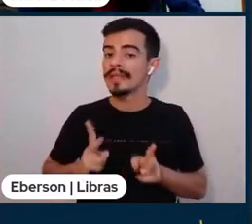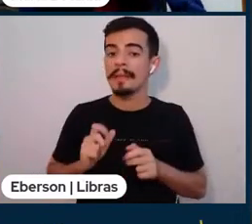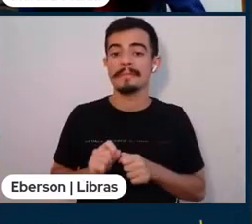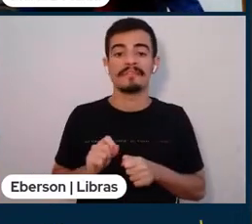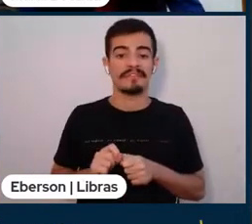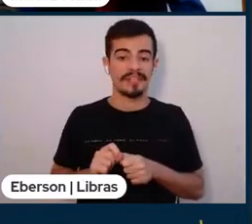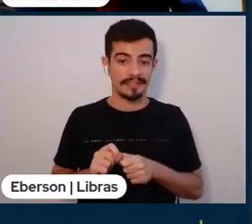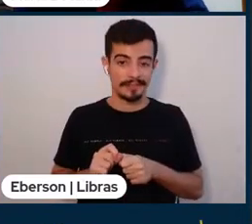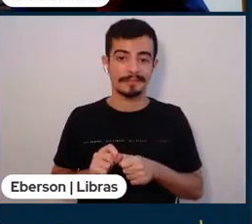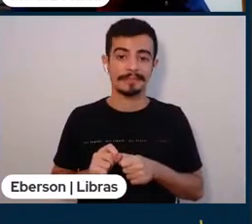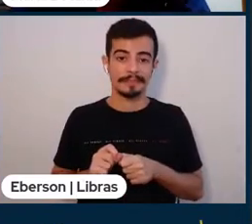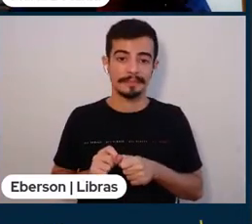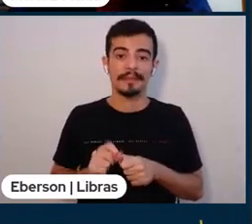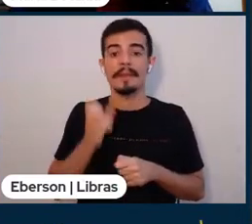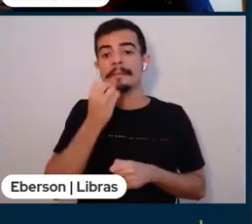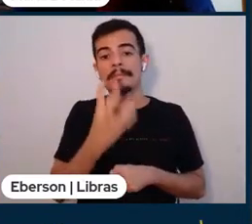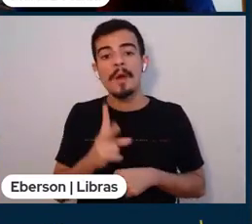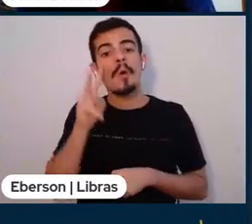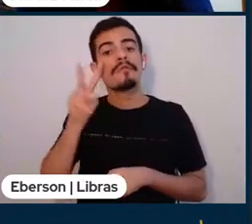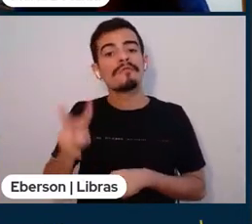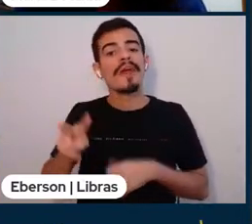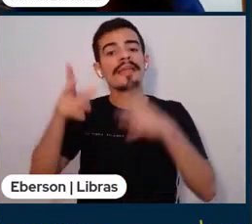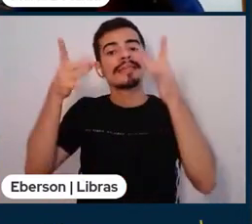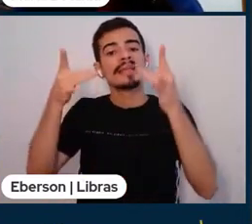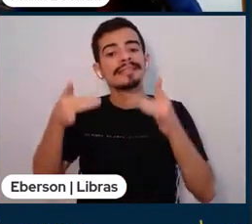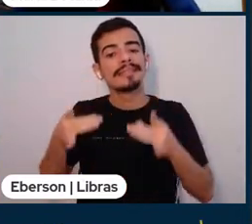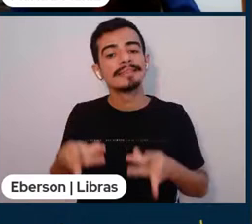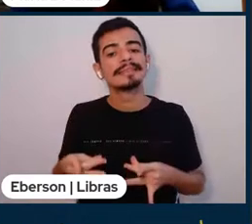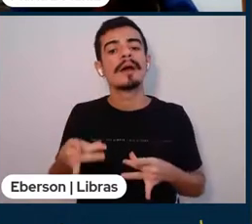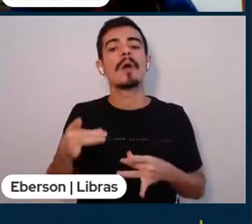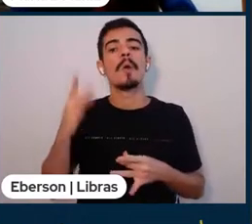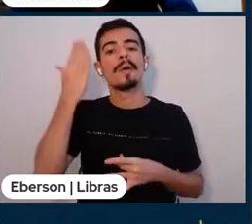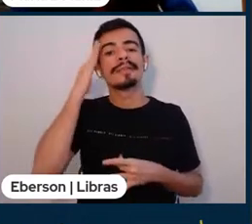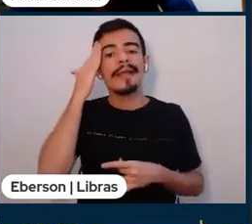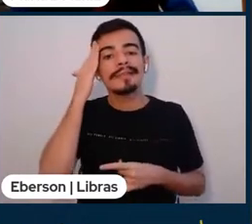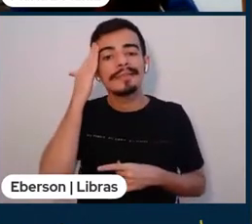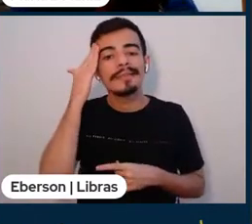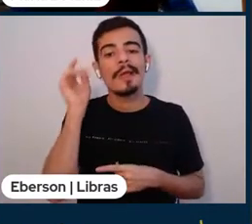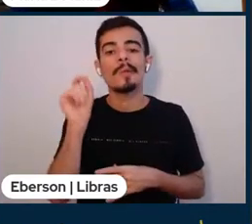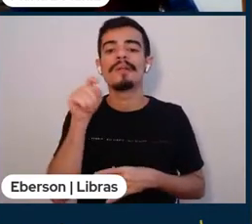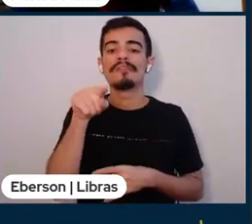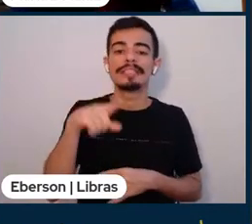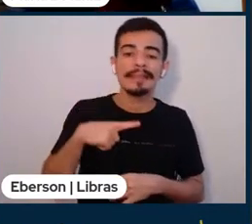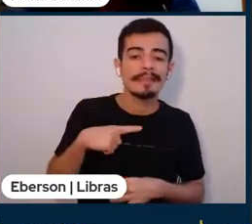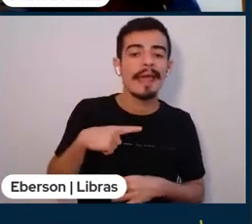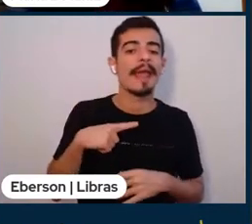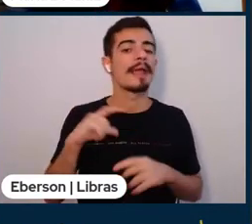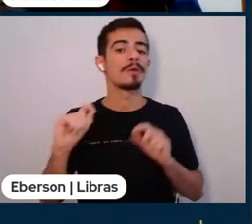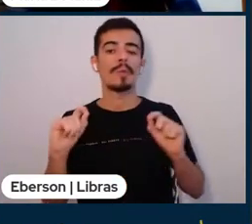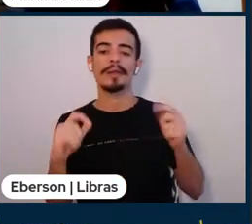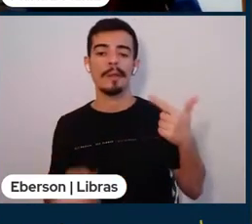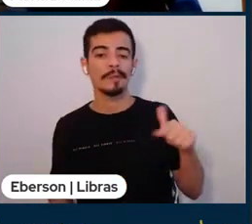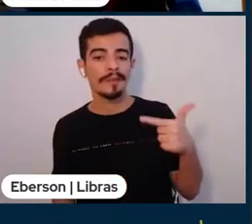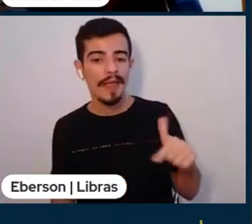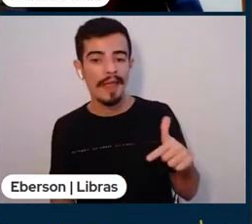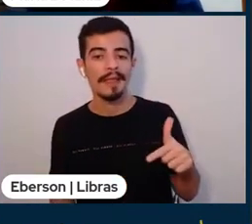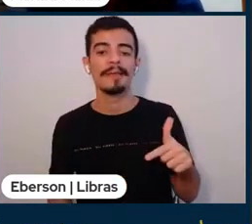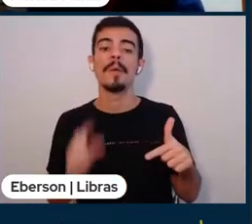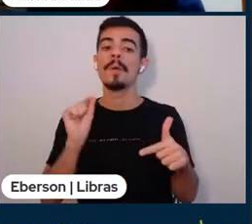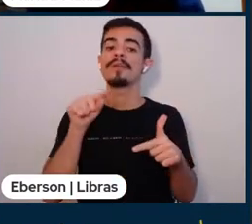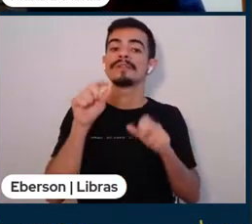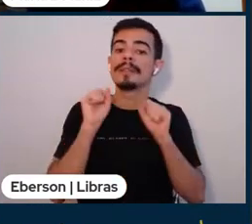ler toda a descrição da vaga, entender exatamente o que você tem, o que você não tem, o que você pode,